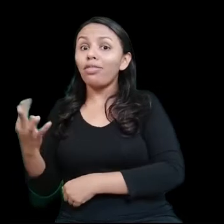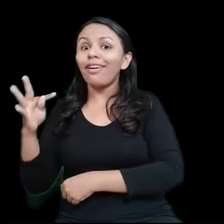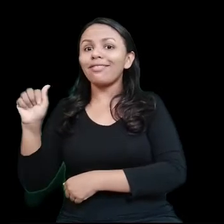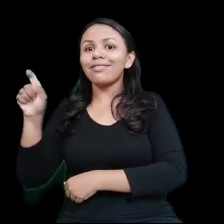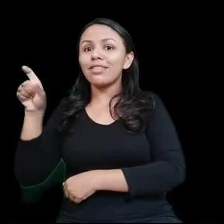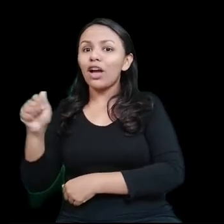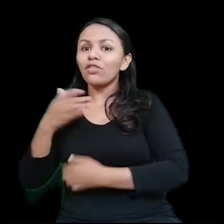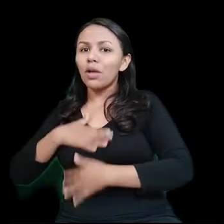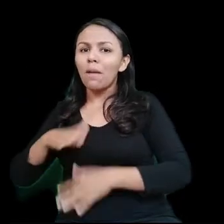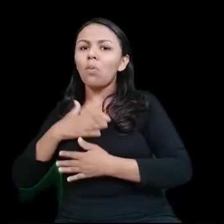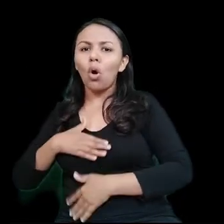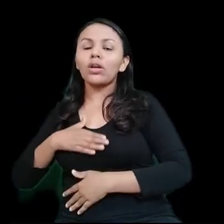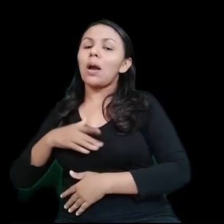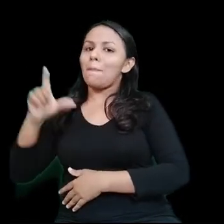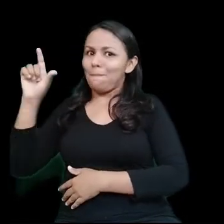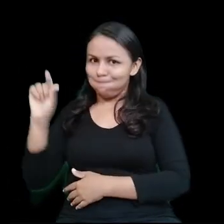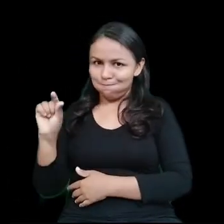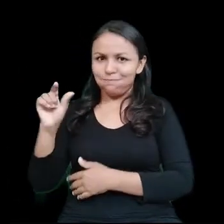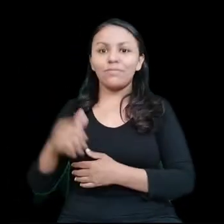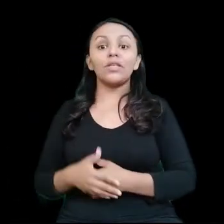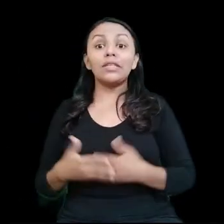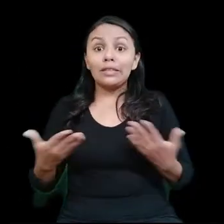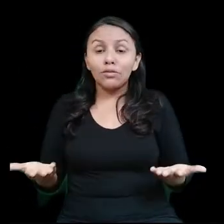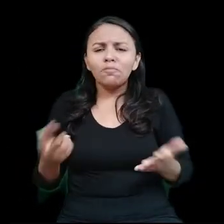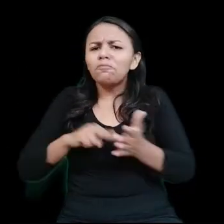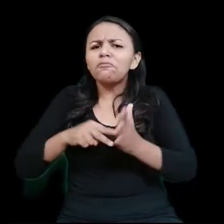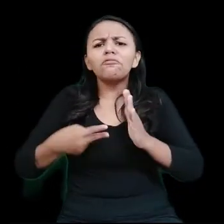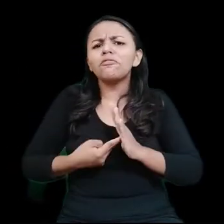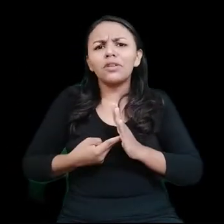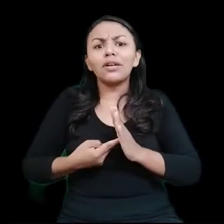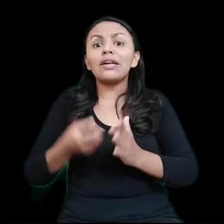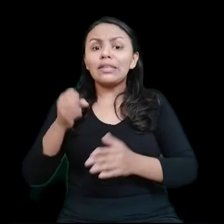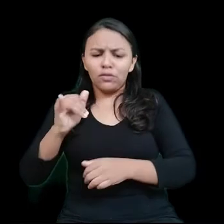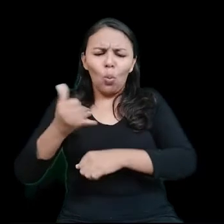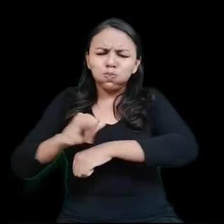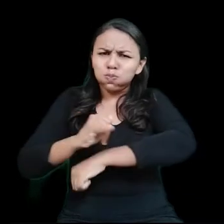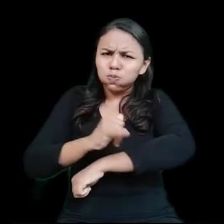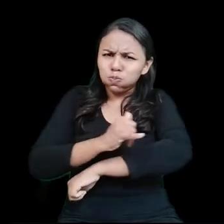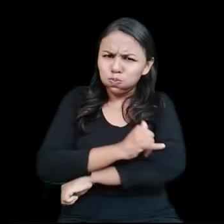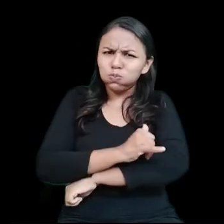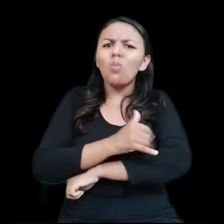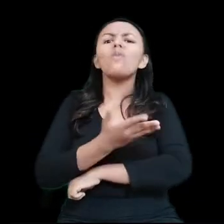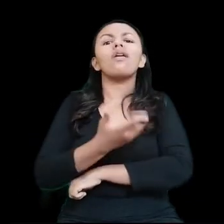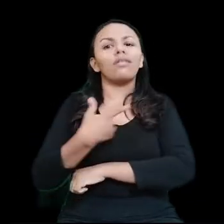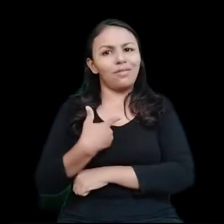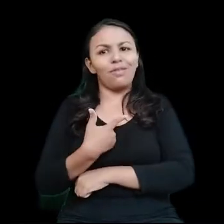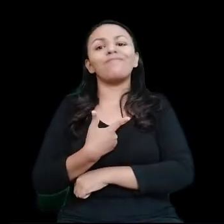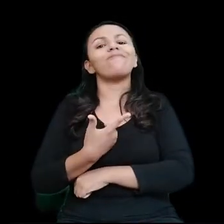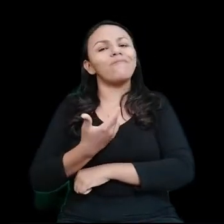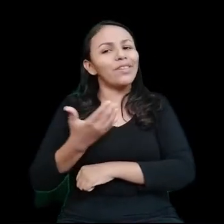de repouso menor. Ou seja, ter mais gordura é sinônimo de você gastar